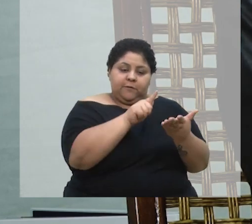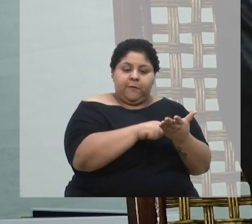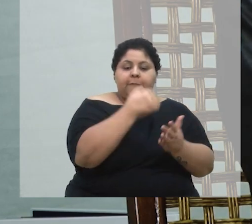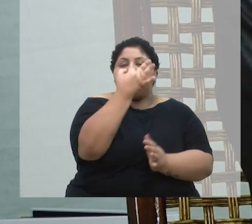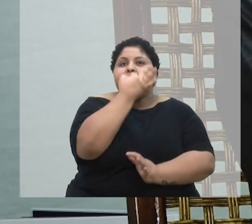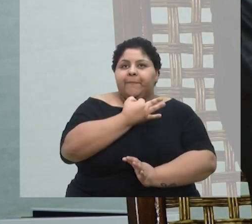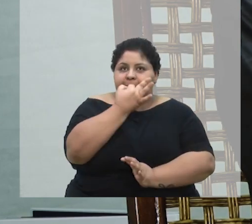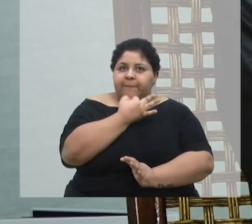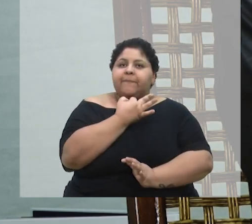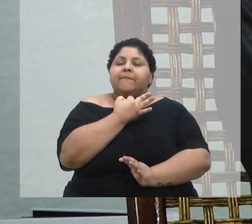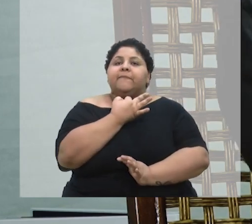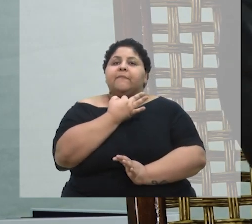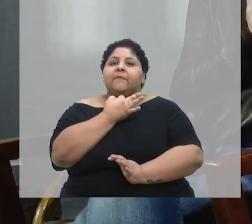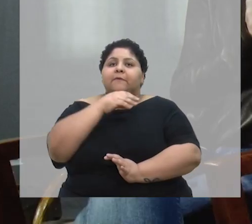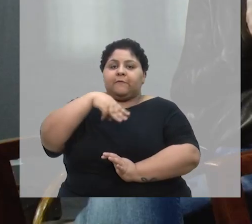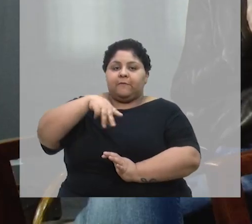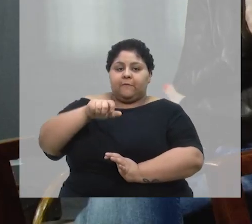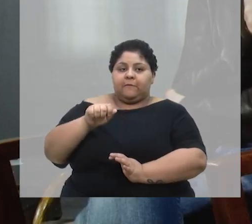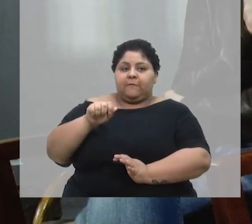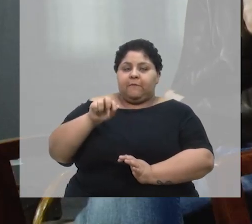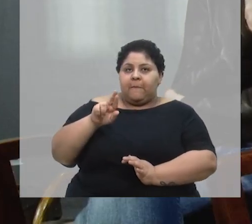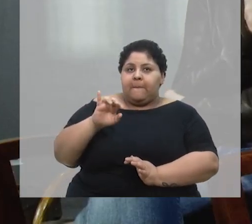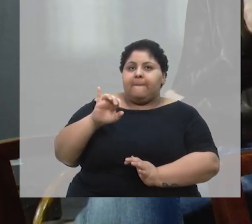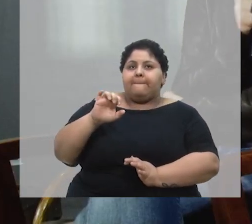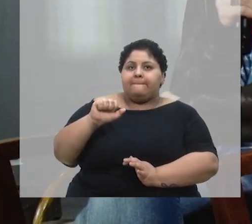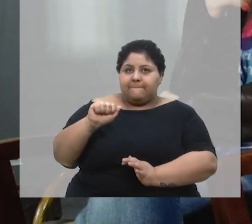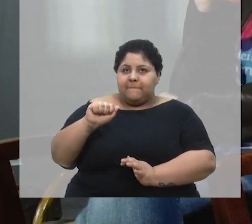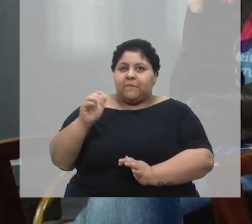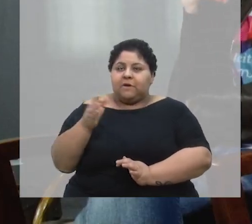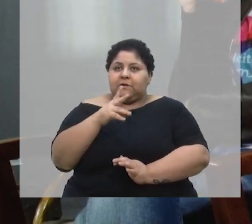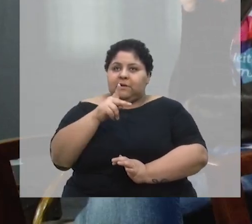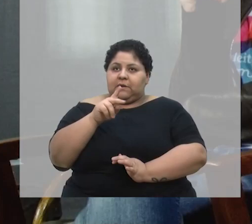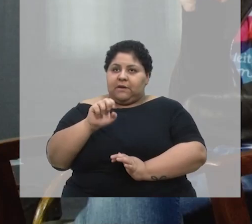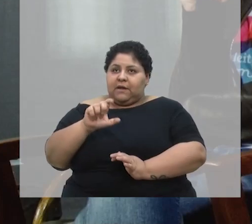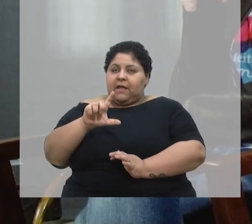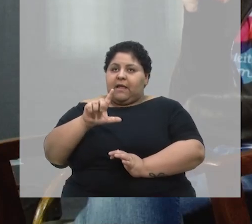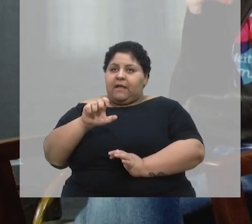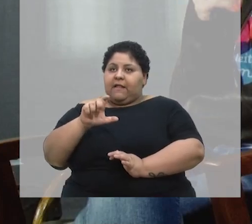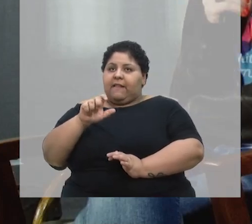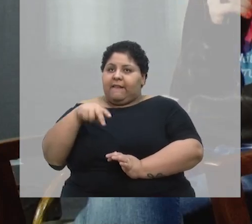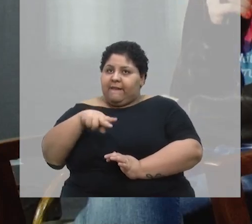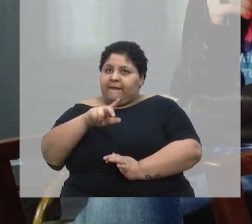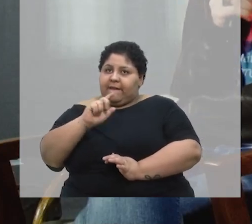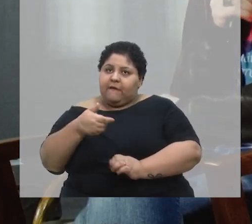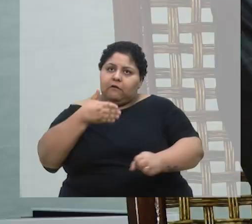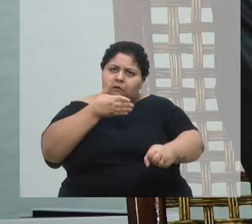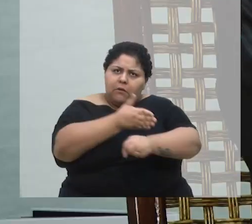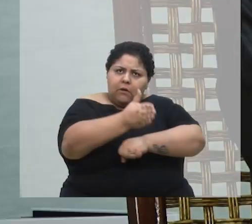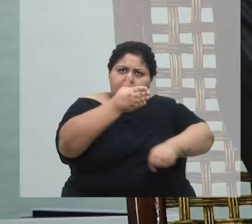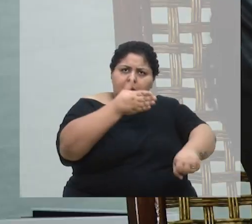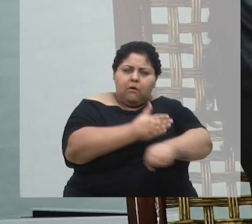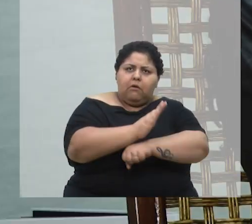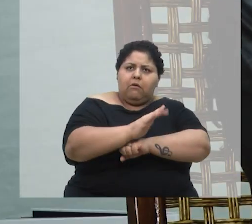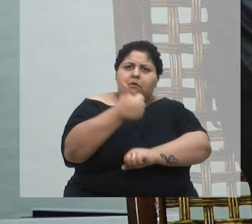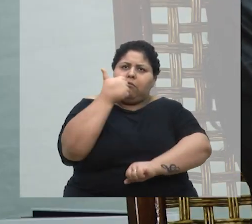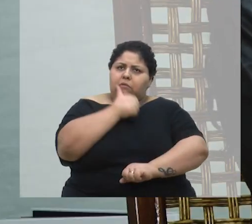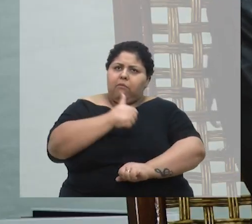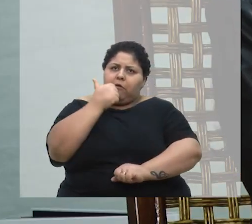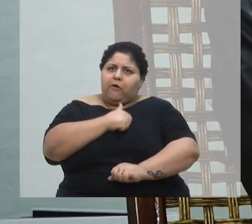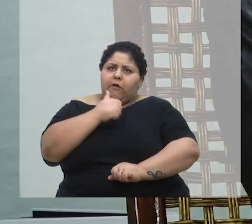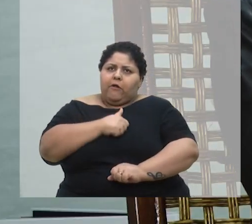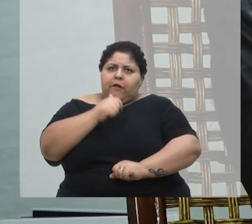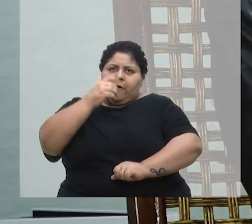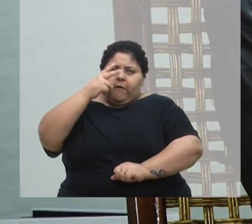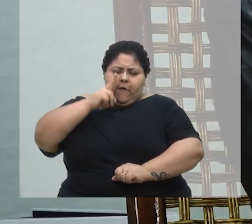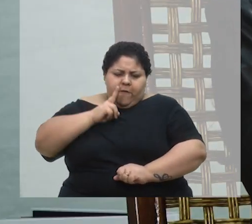dos Livreiros Caxienses, que é a Maria Helena Lacava, muito participante também, outra mulher de fibra, né, que temos aqui